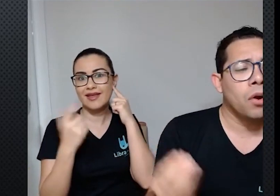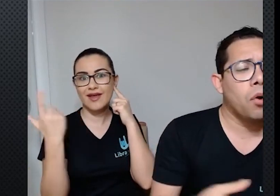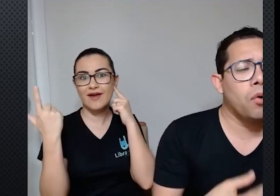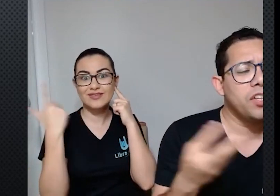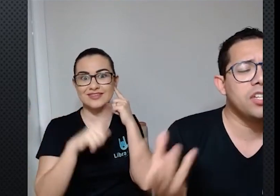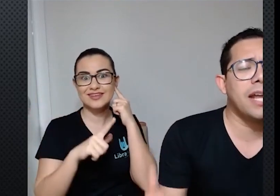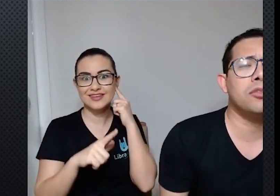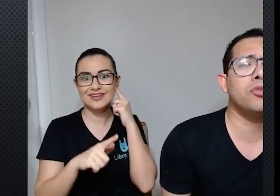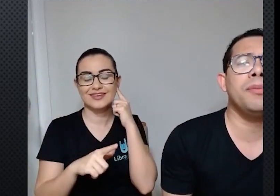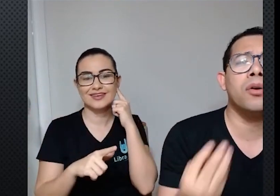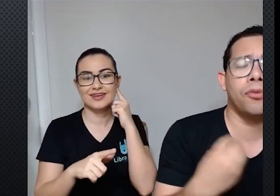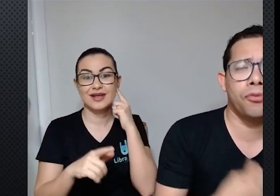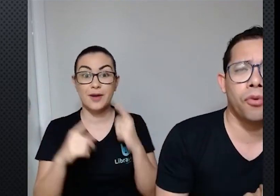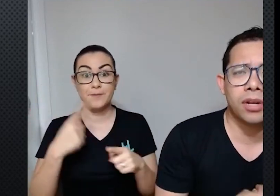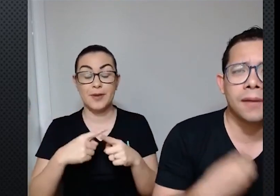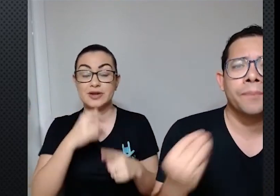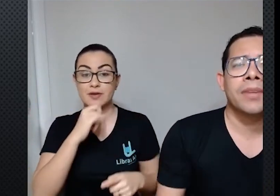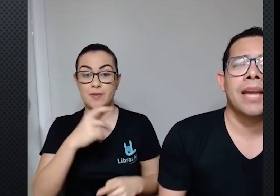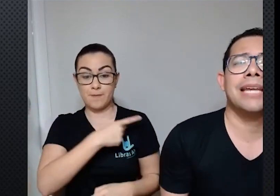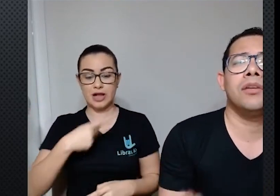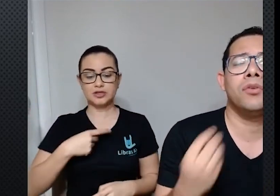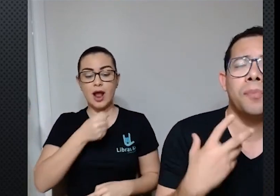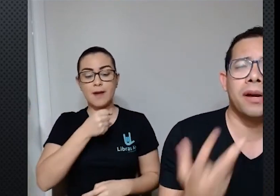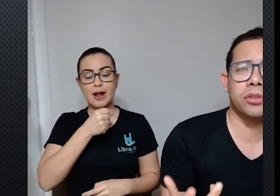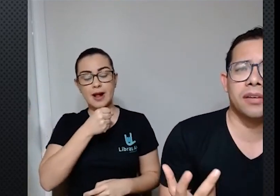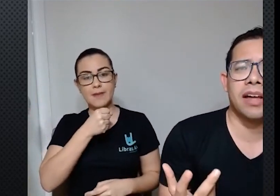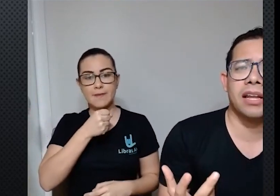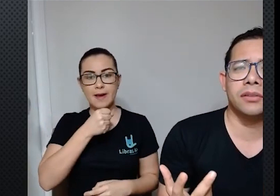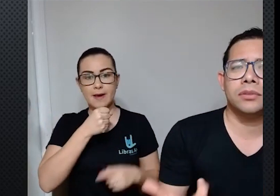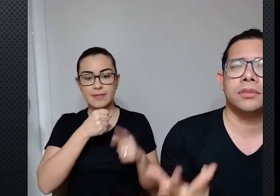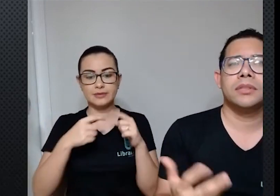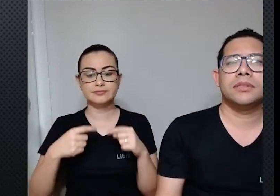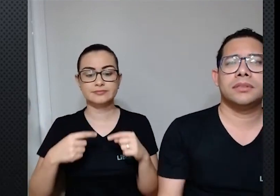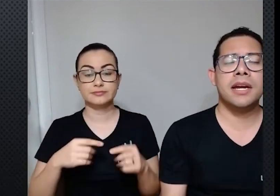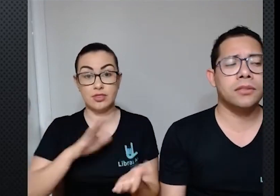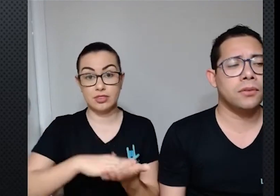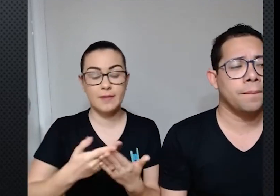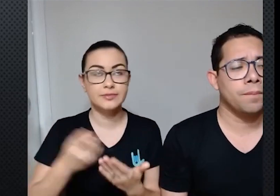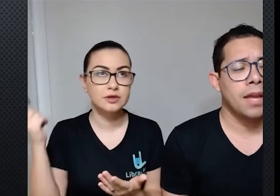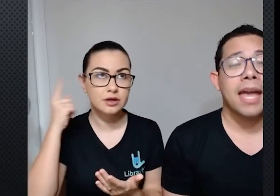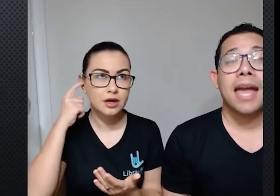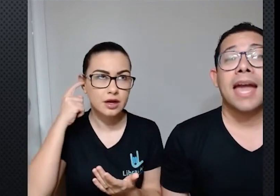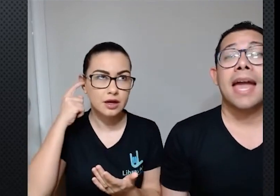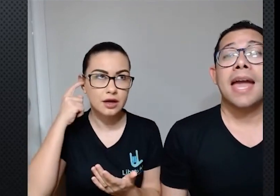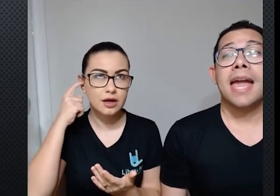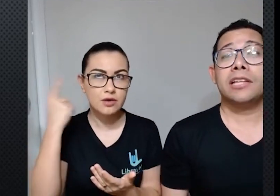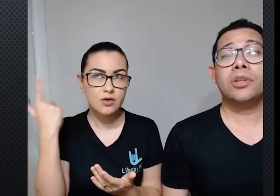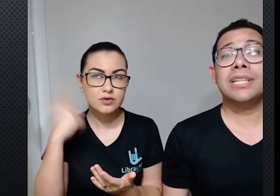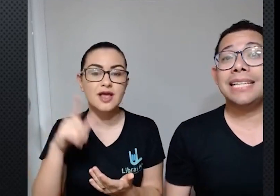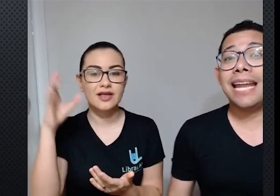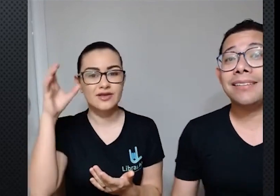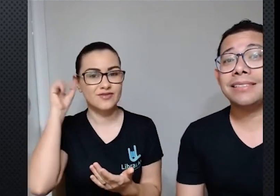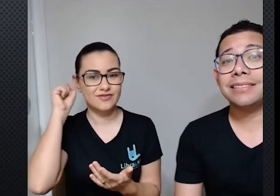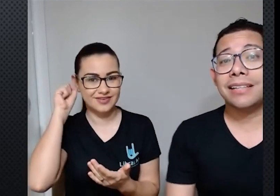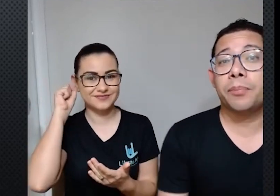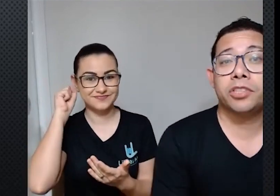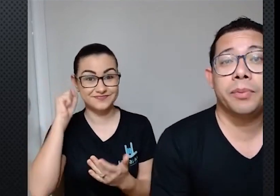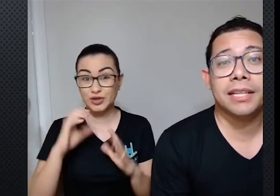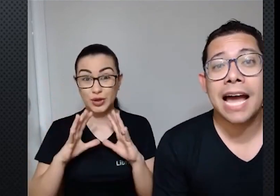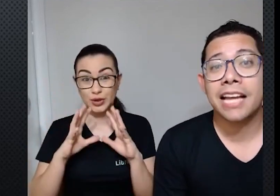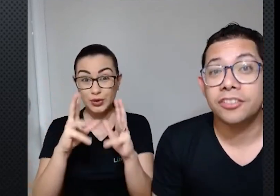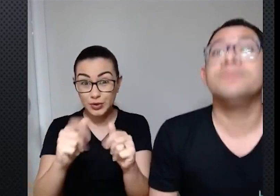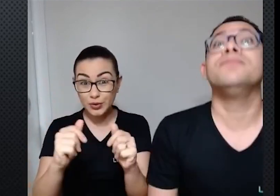melhor, ouvir direto do microfone aquilo que o pastor está falando, certo? É todas as igrejas que têm